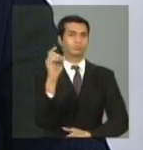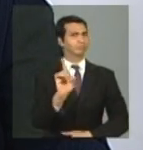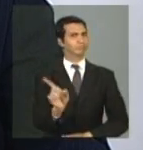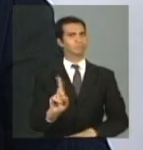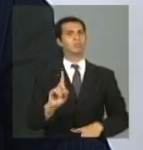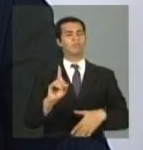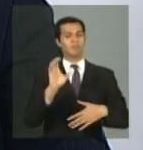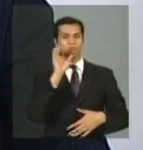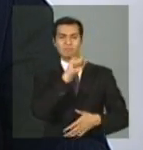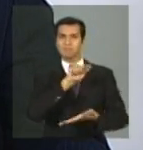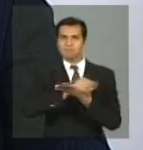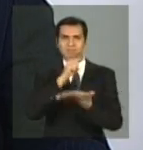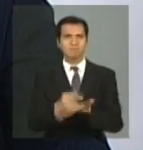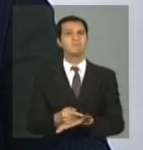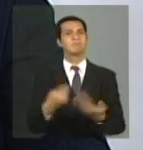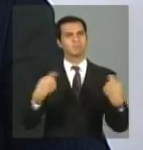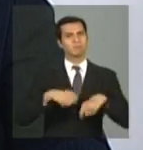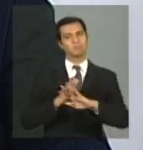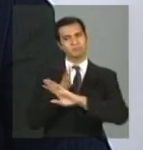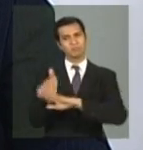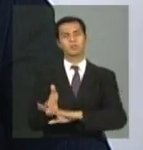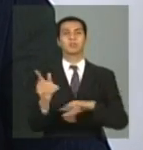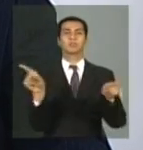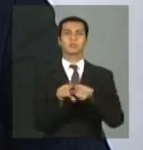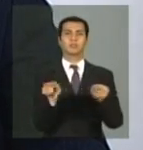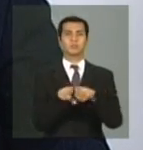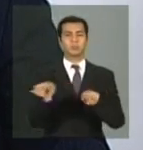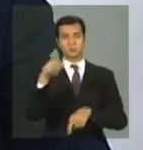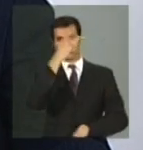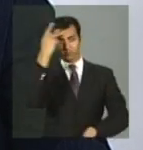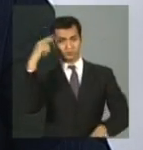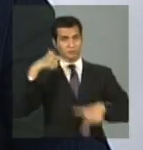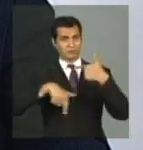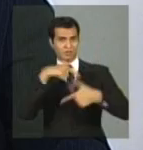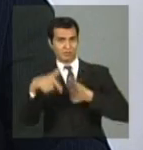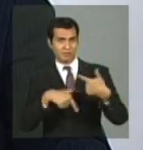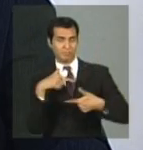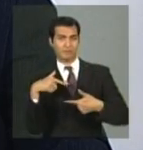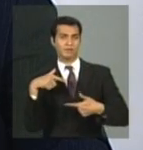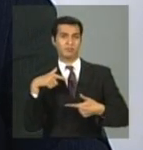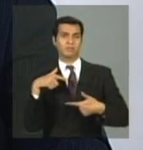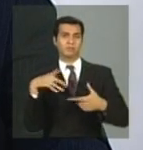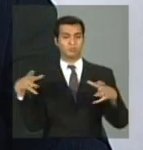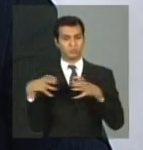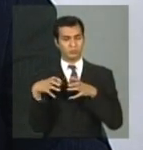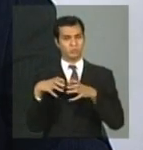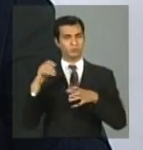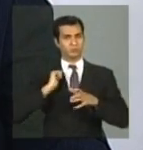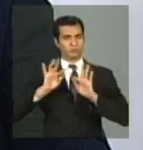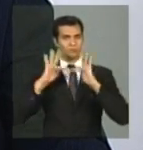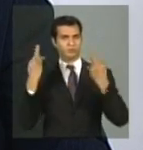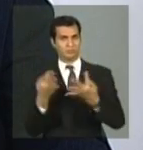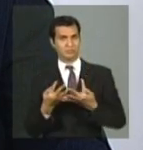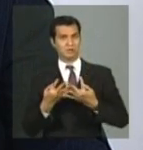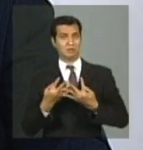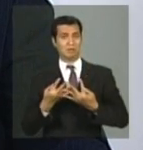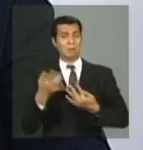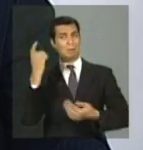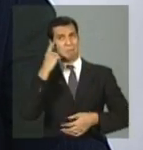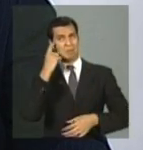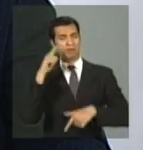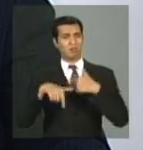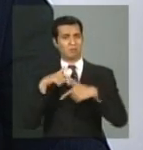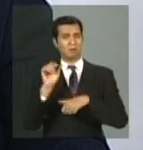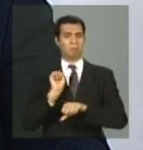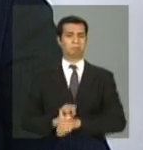os gestores do Bolsa e os operadores master municipais, não deixem para a última hora. A